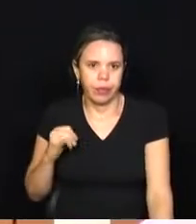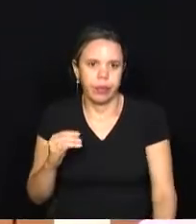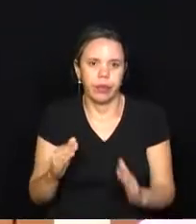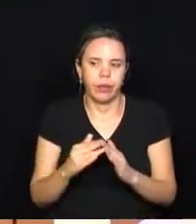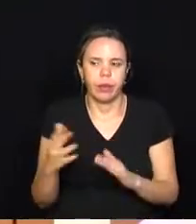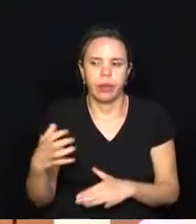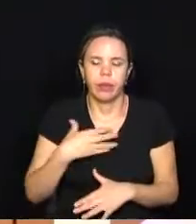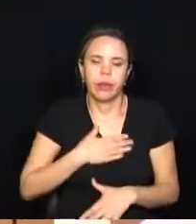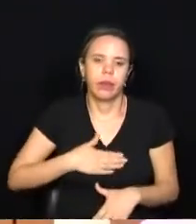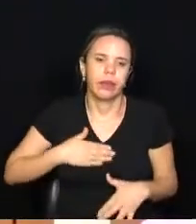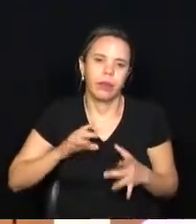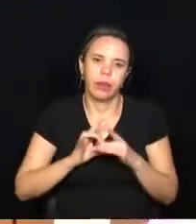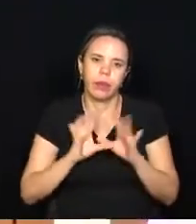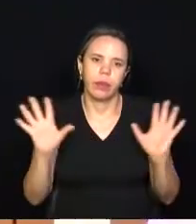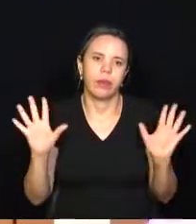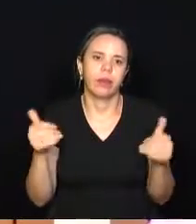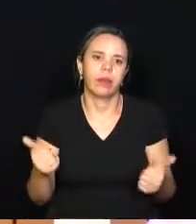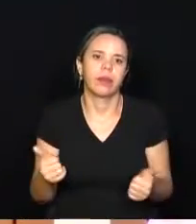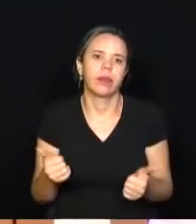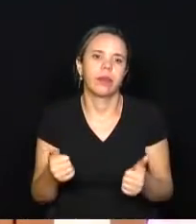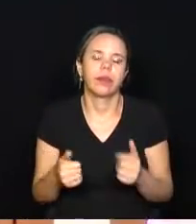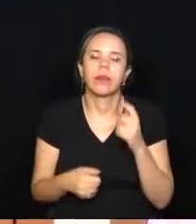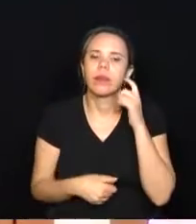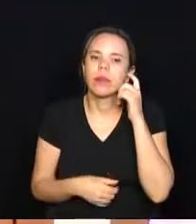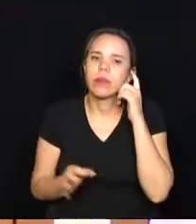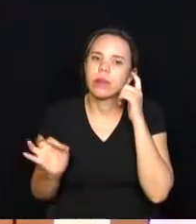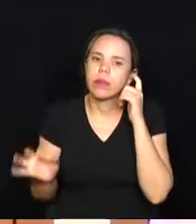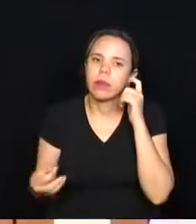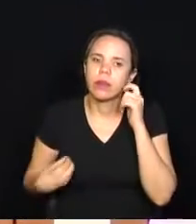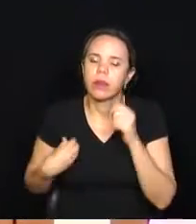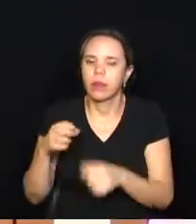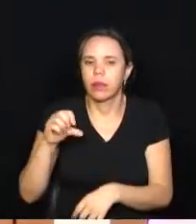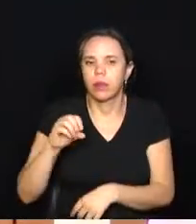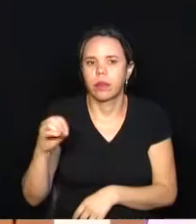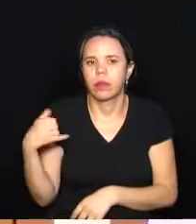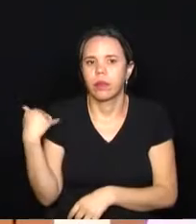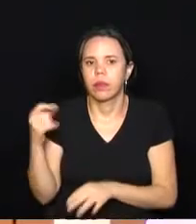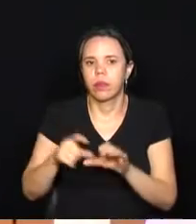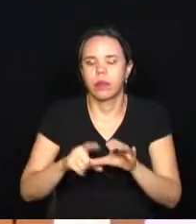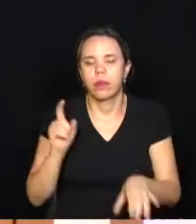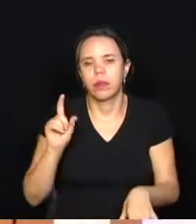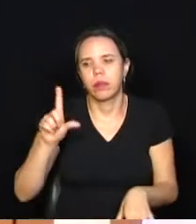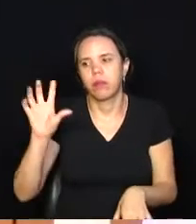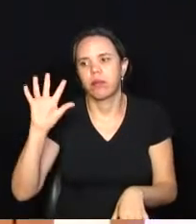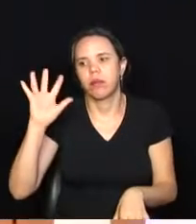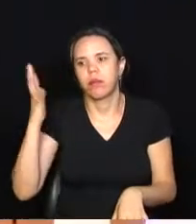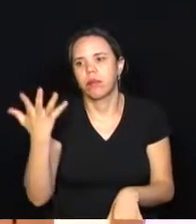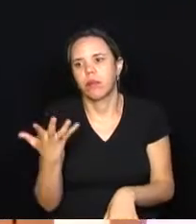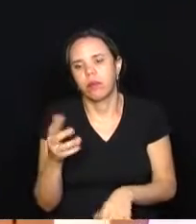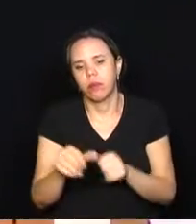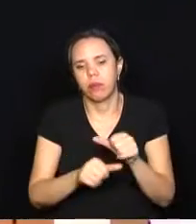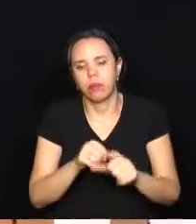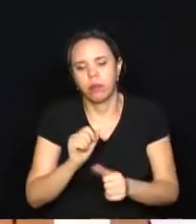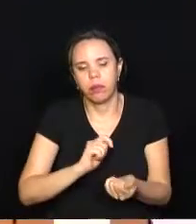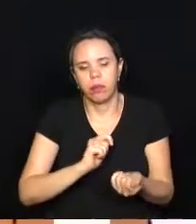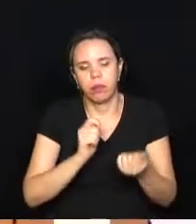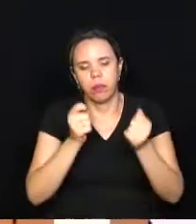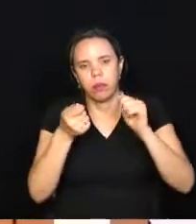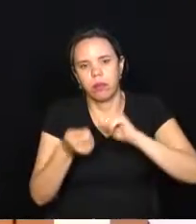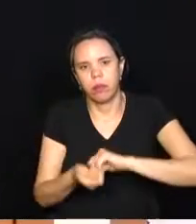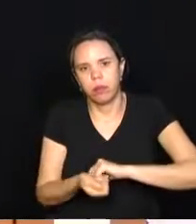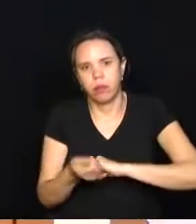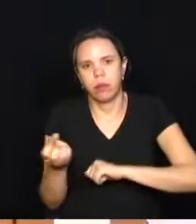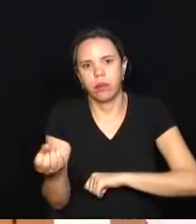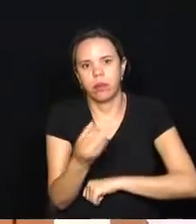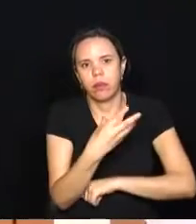dela. Tá? Quer dizer, você vive 90 anos com uma autonomia e, de repente, você tem que se adaptar a